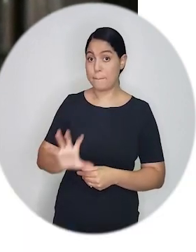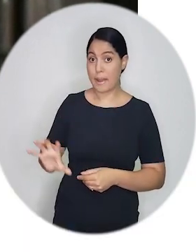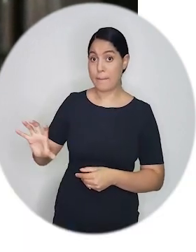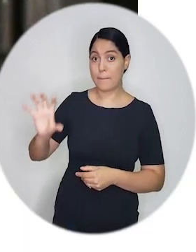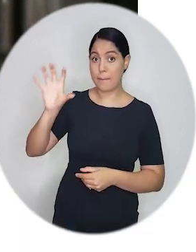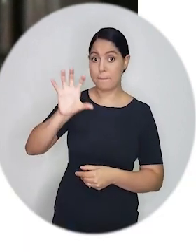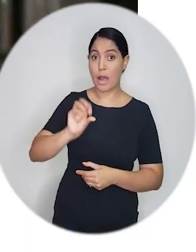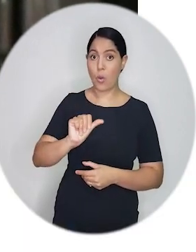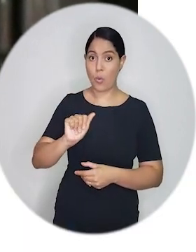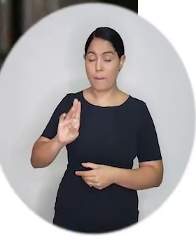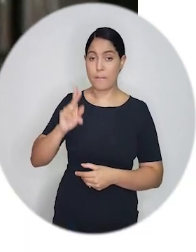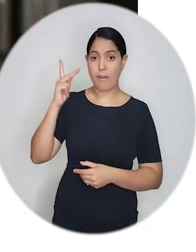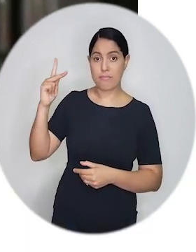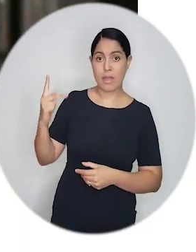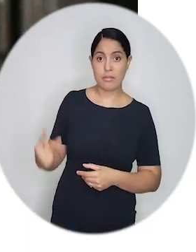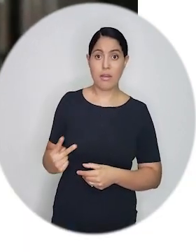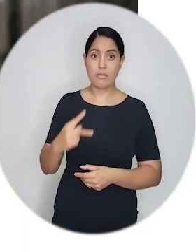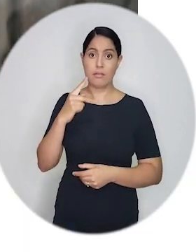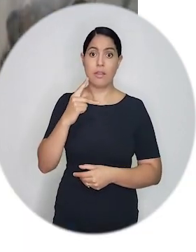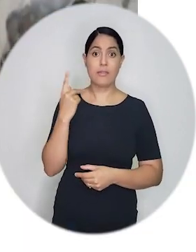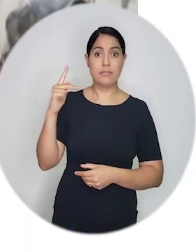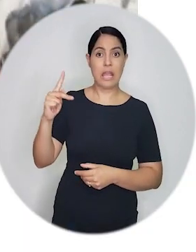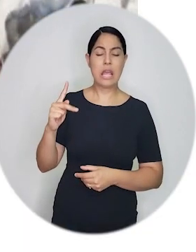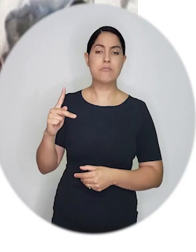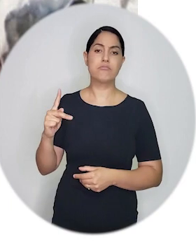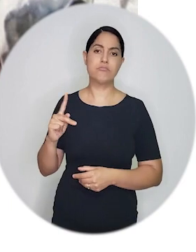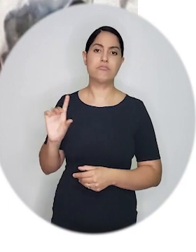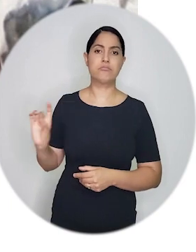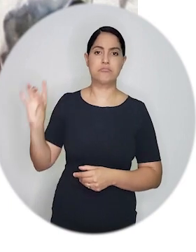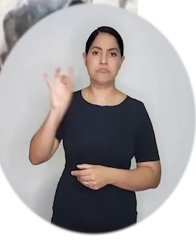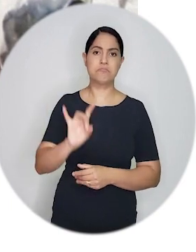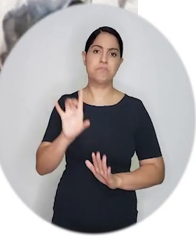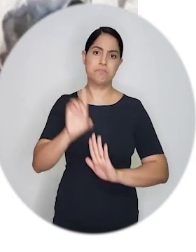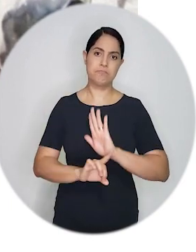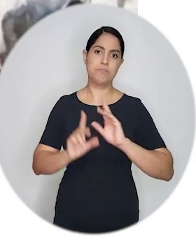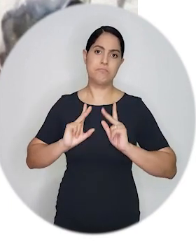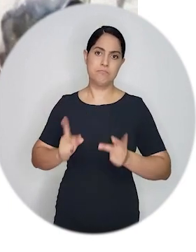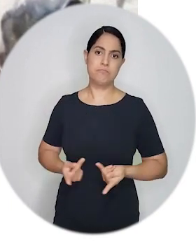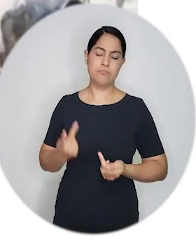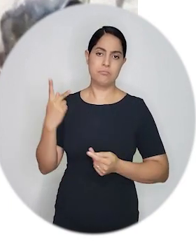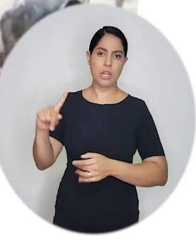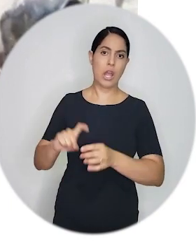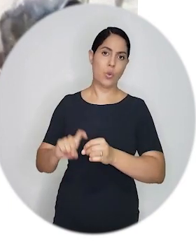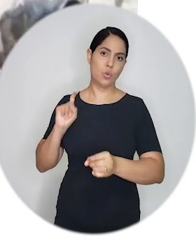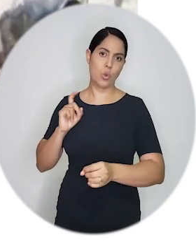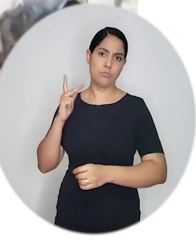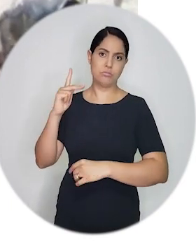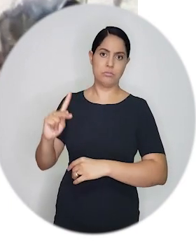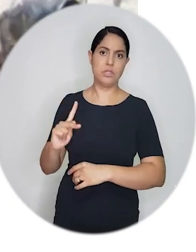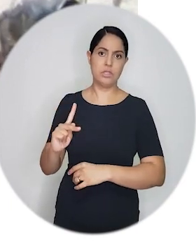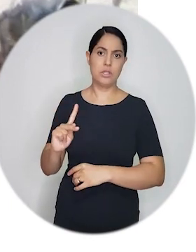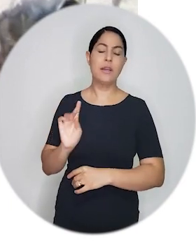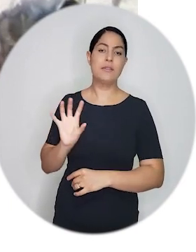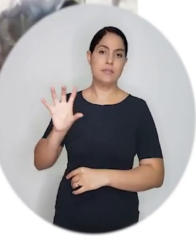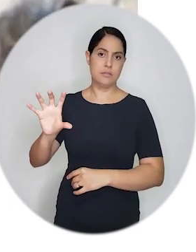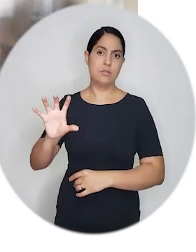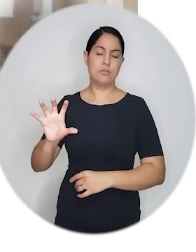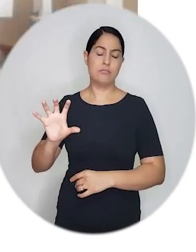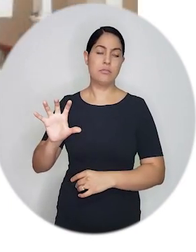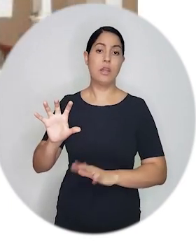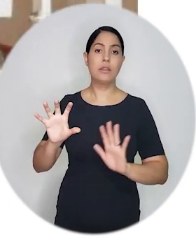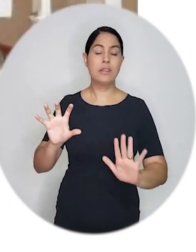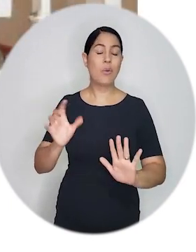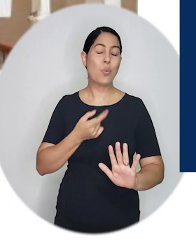seccional da OAB tem a sua comissão de direitos humanos e a comissão atua de forma autônoma dentro